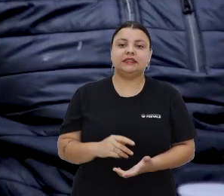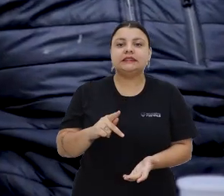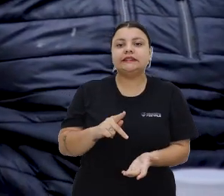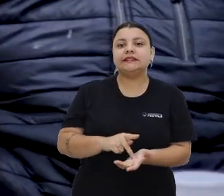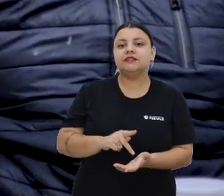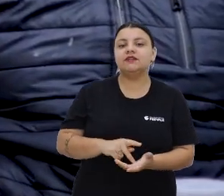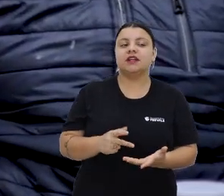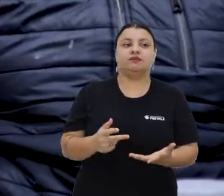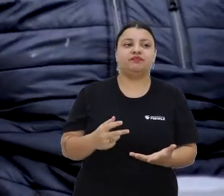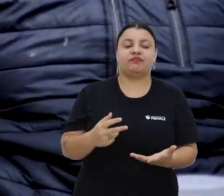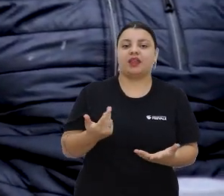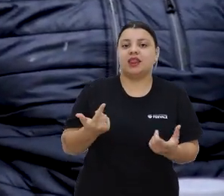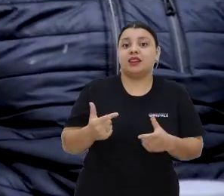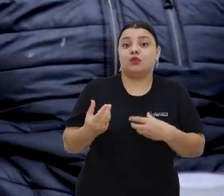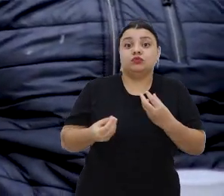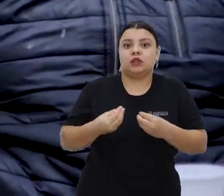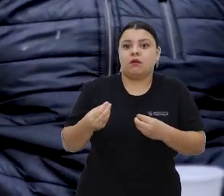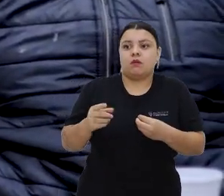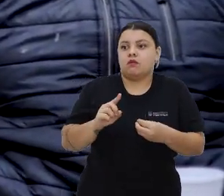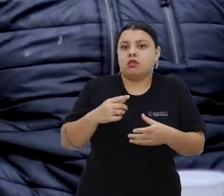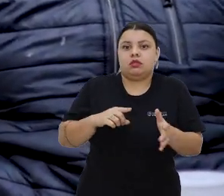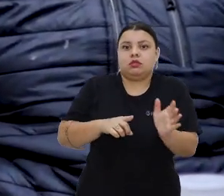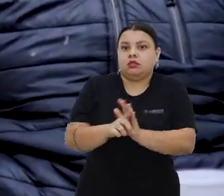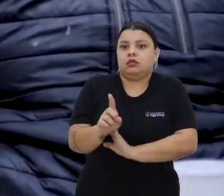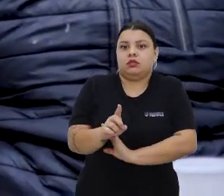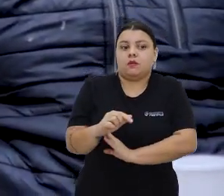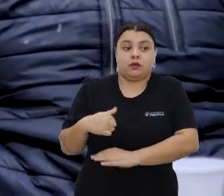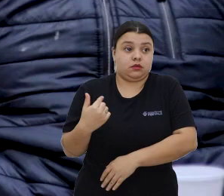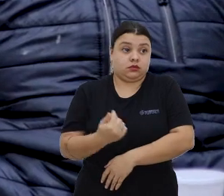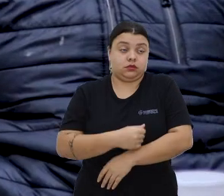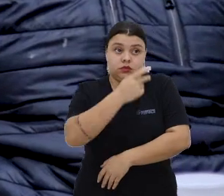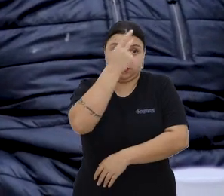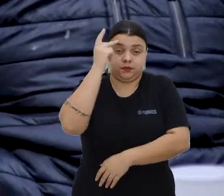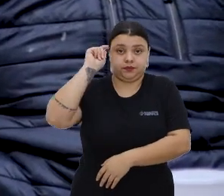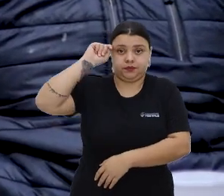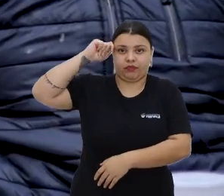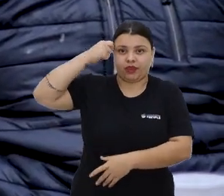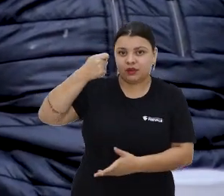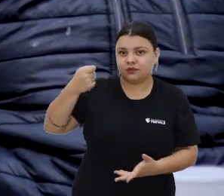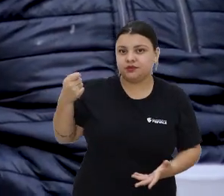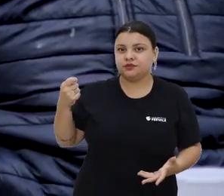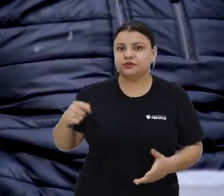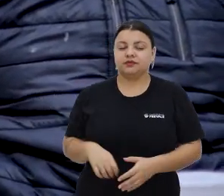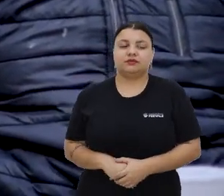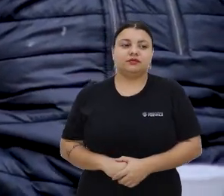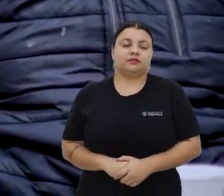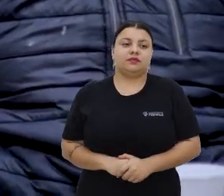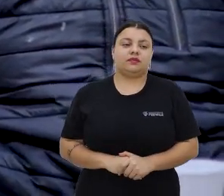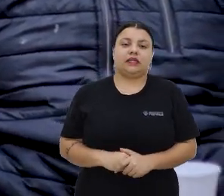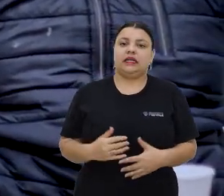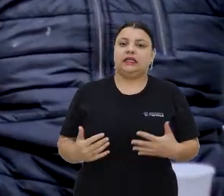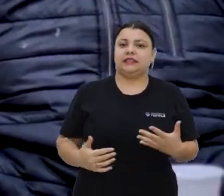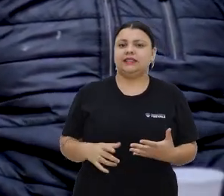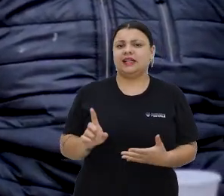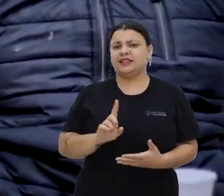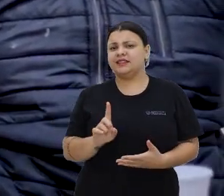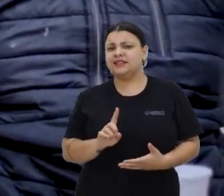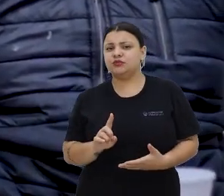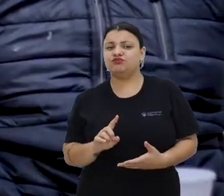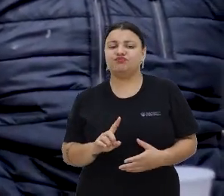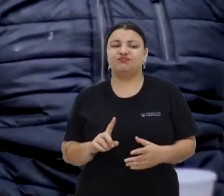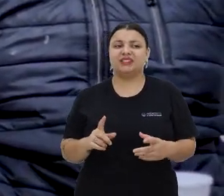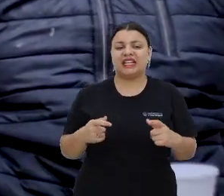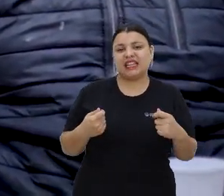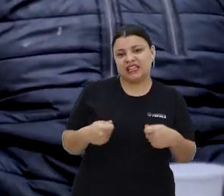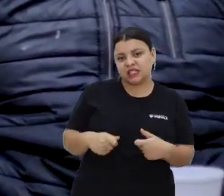pouco inevitável, né? Acho que nós, como pessoas pretas, a gente acaba, de alguma forma... Não que isso seja